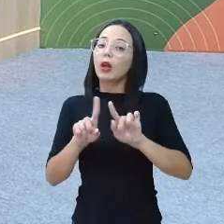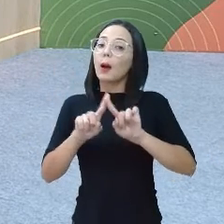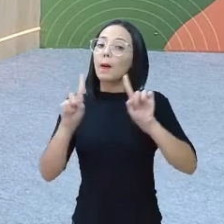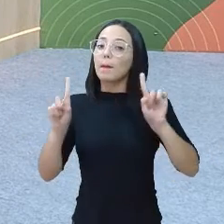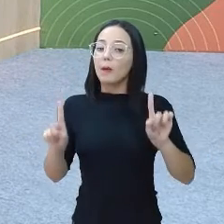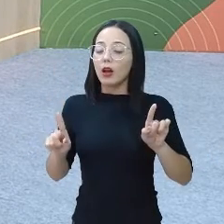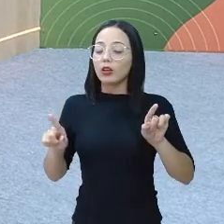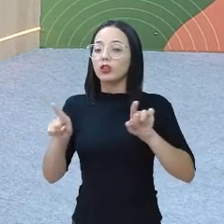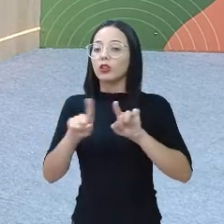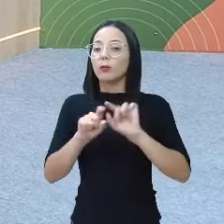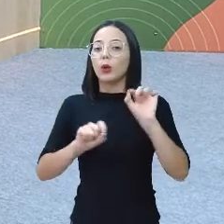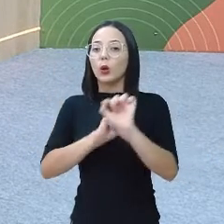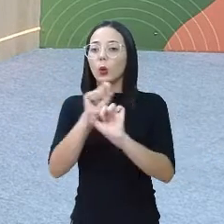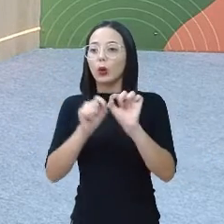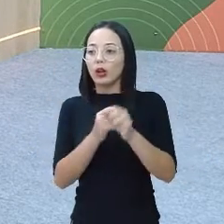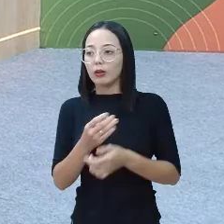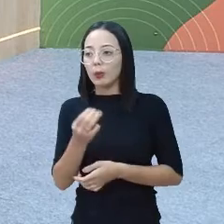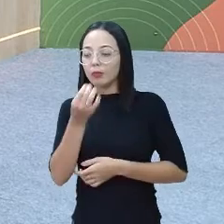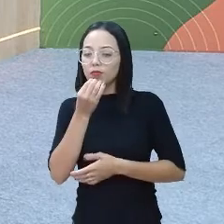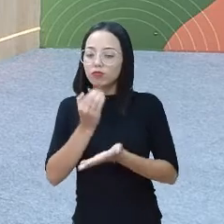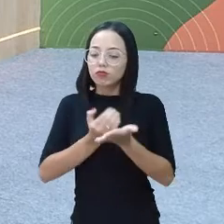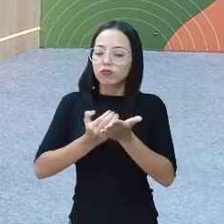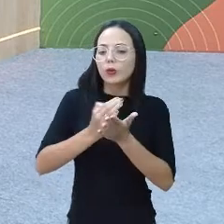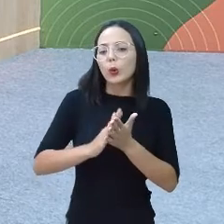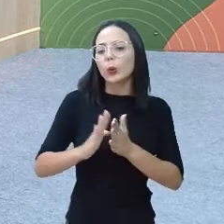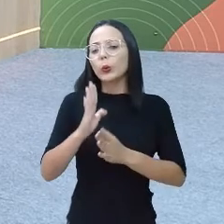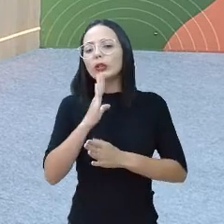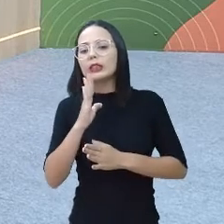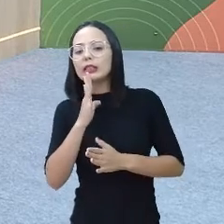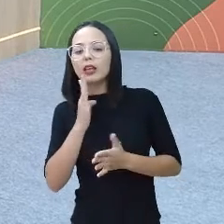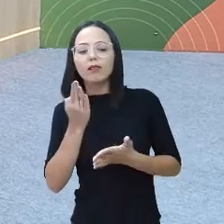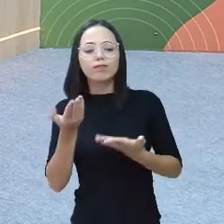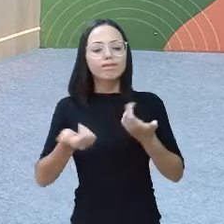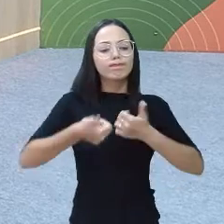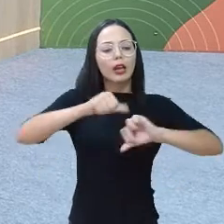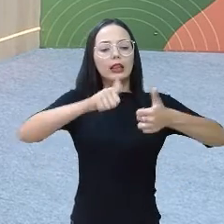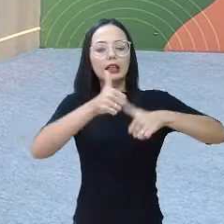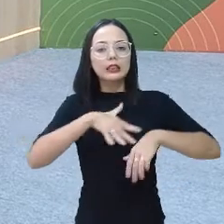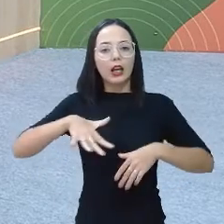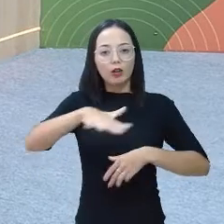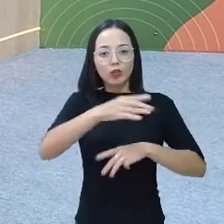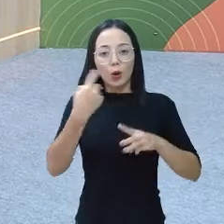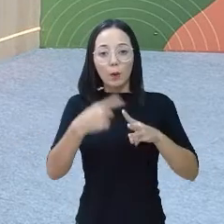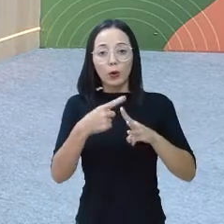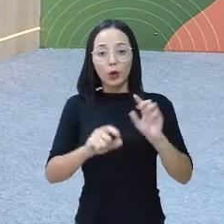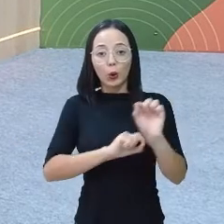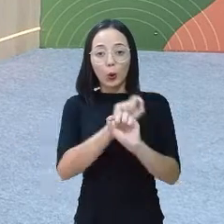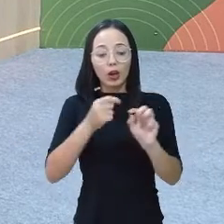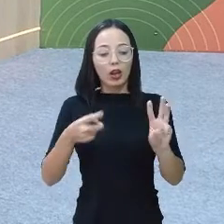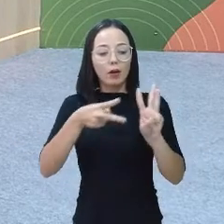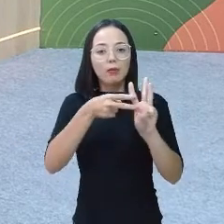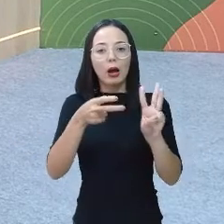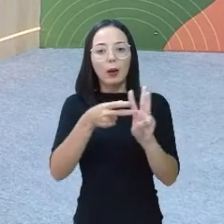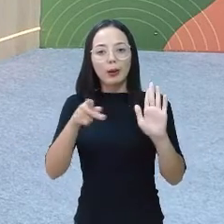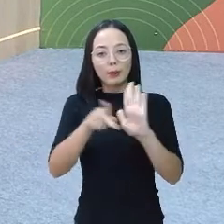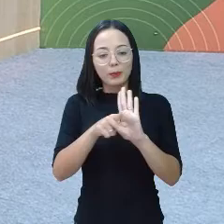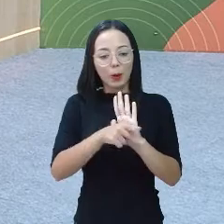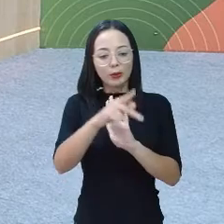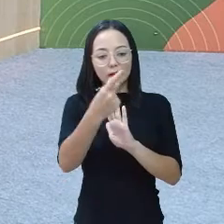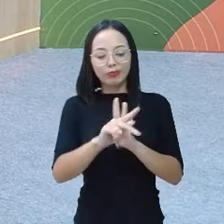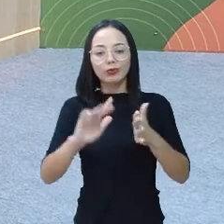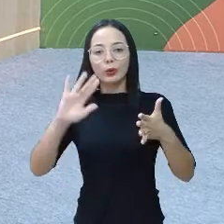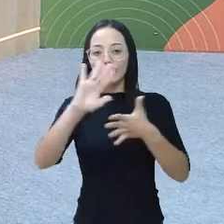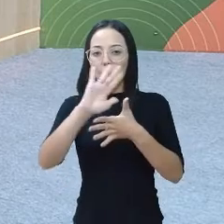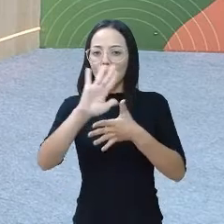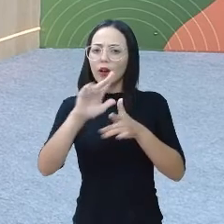contrapartida também ele passava a conhecer melhor a região. Por quê? Porque os indígenas eram nativos do local e